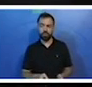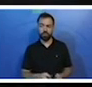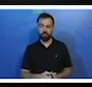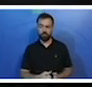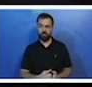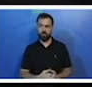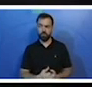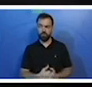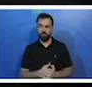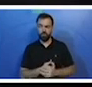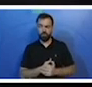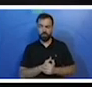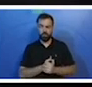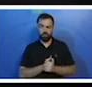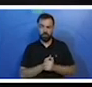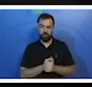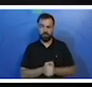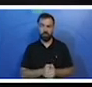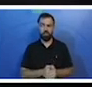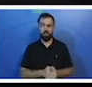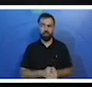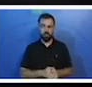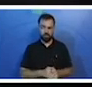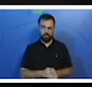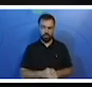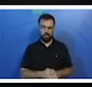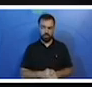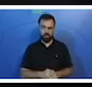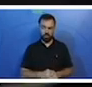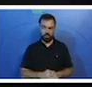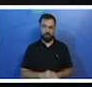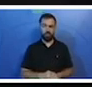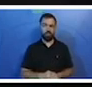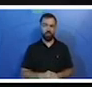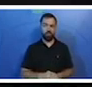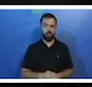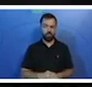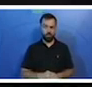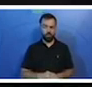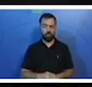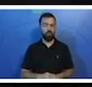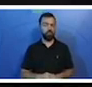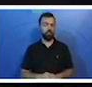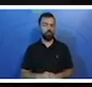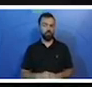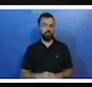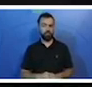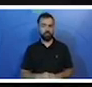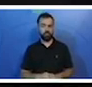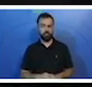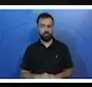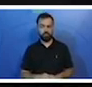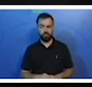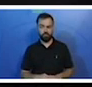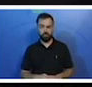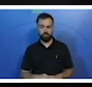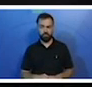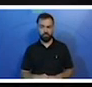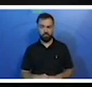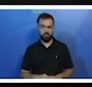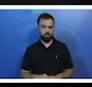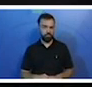esses percursos de forma coletiva, né? Onde a pessoa se sente um pouquinho mais segura fazendo essa prática com outras pessoas iguais.